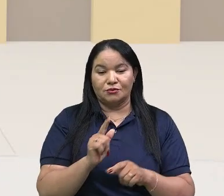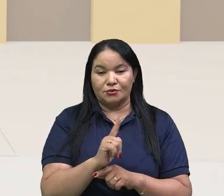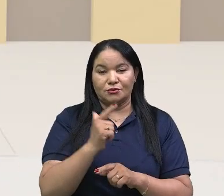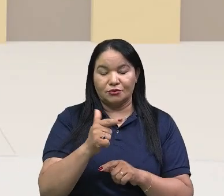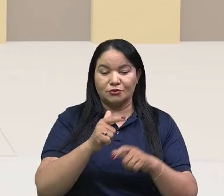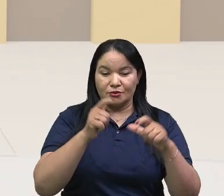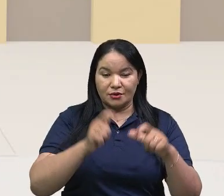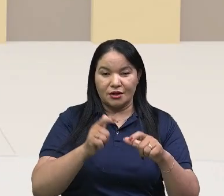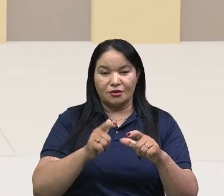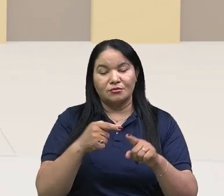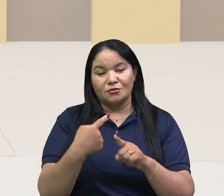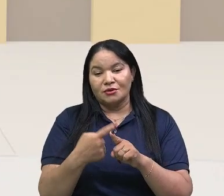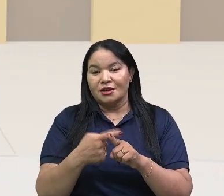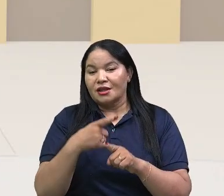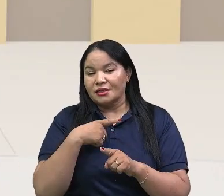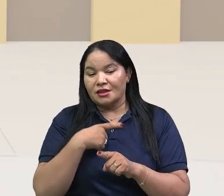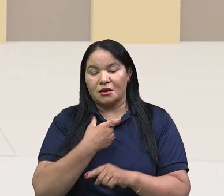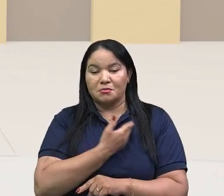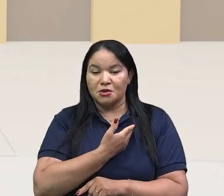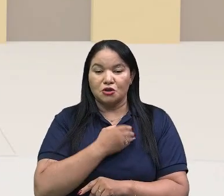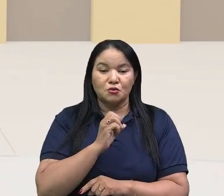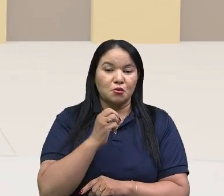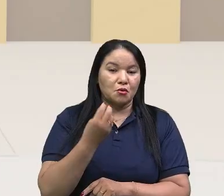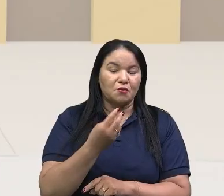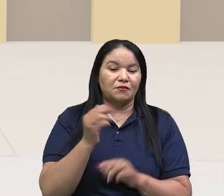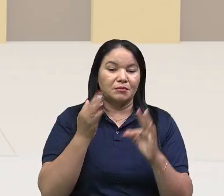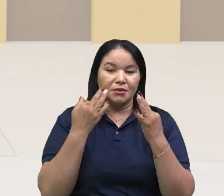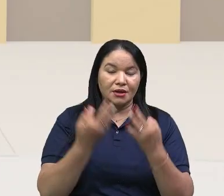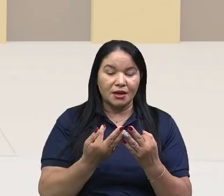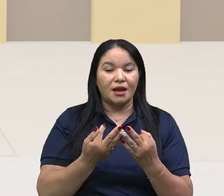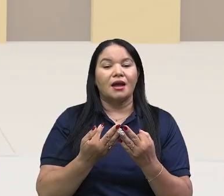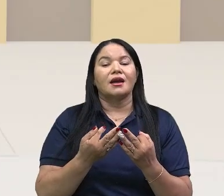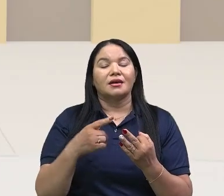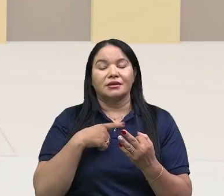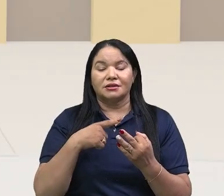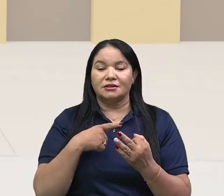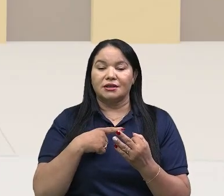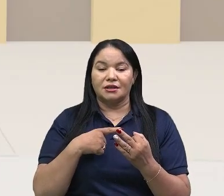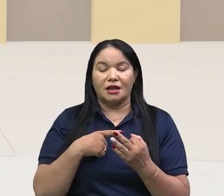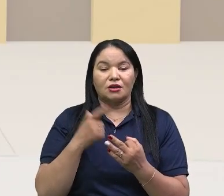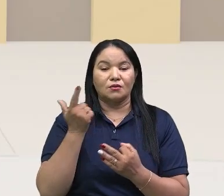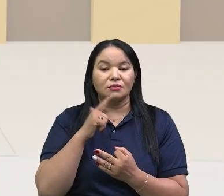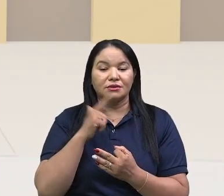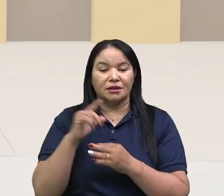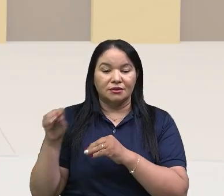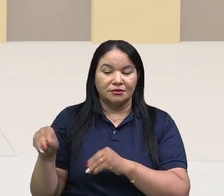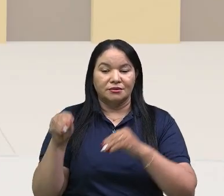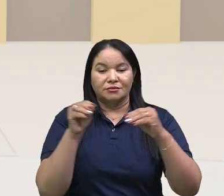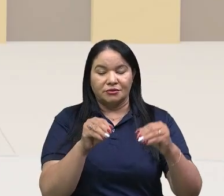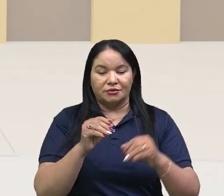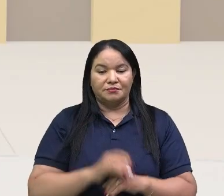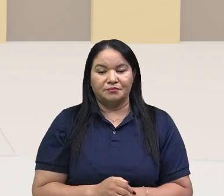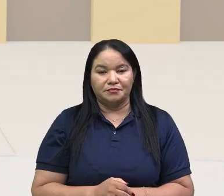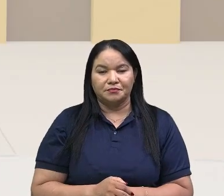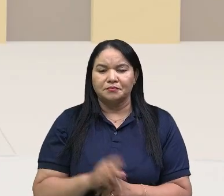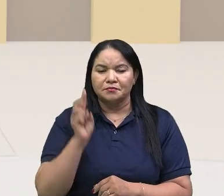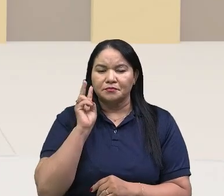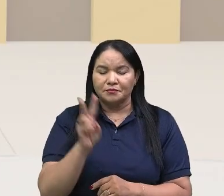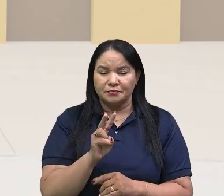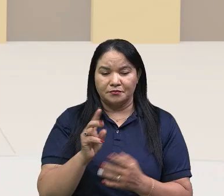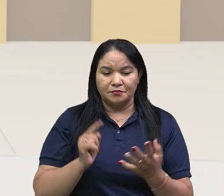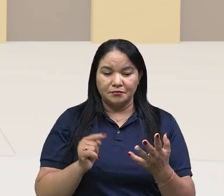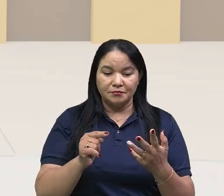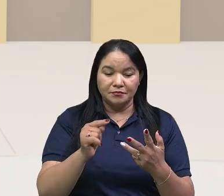para lá porque já tem alguém, já tem um amigo, já tem um familiar, e aí as pessoas migram para aí. Então, aí a gente observa, né, todos esses fatores